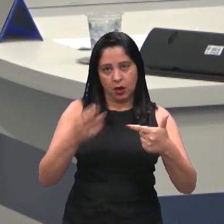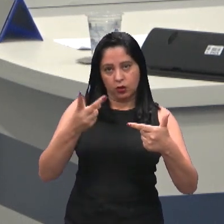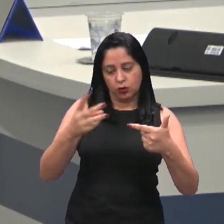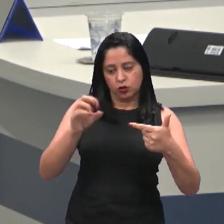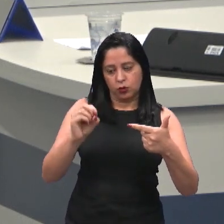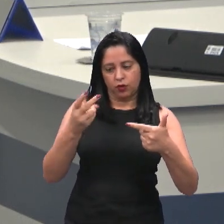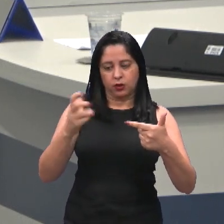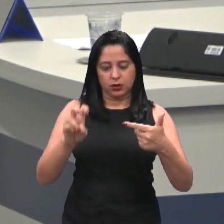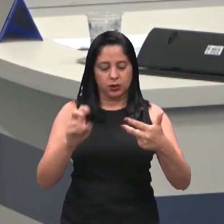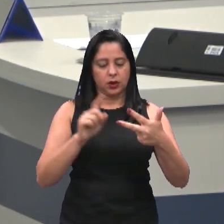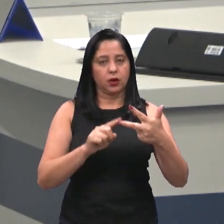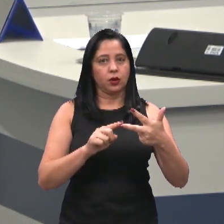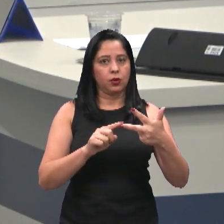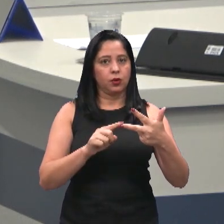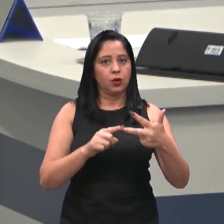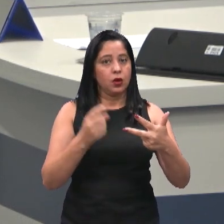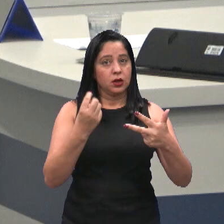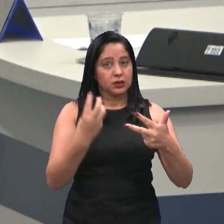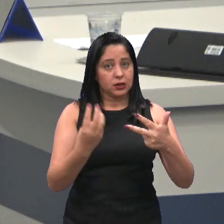2734/2025, do processo